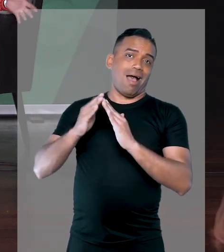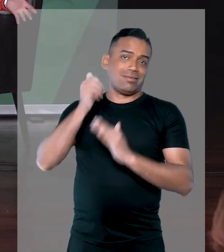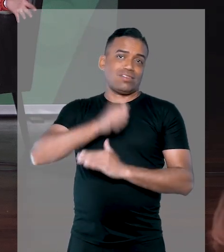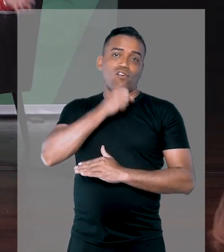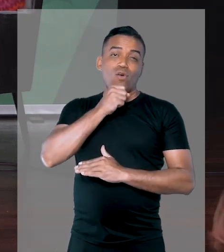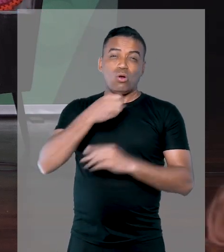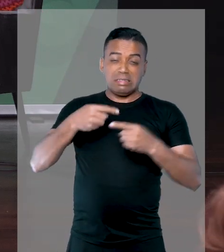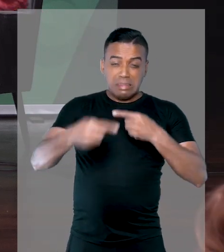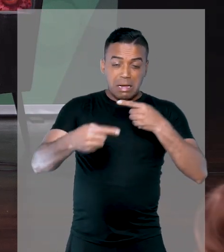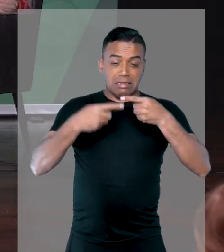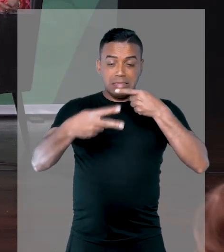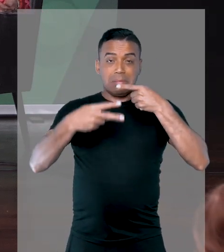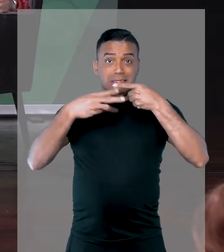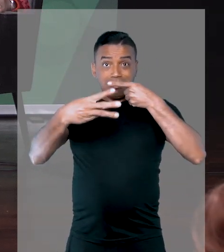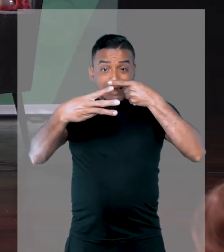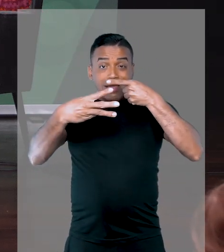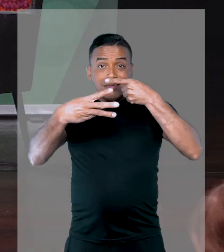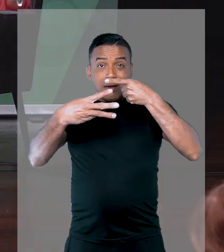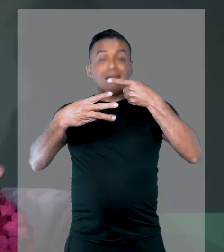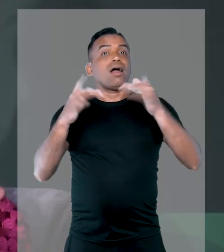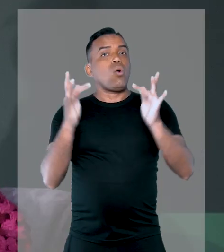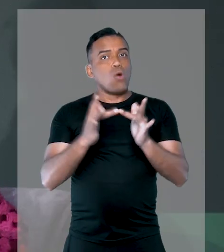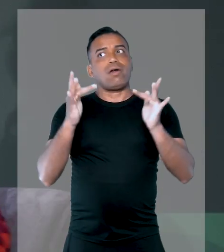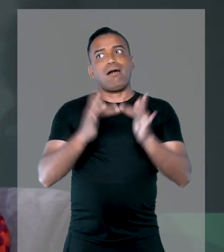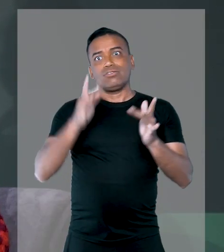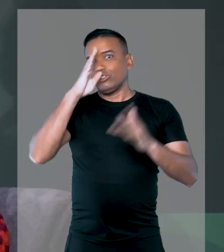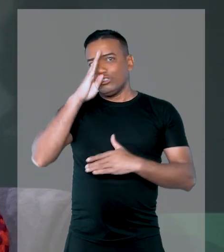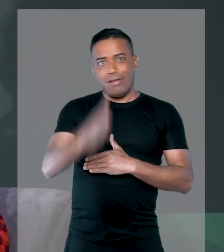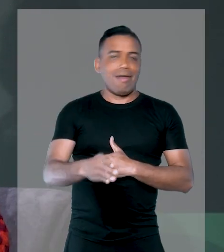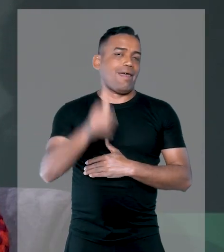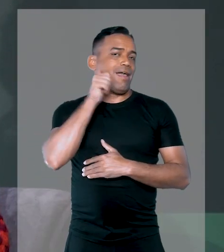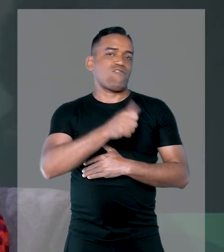3 semanas. Então, durante 3 semanas, eu tinha contato sempre com a minha avó.